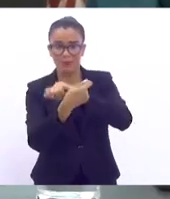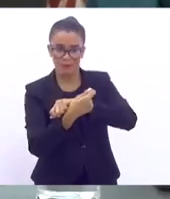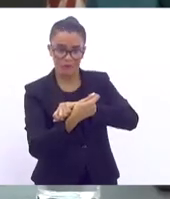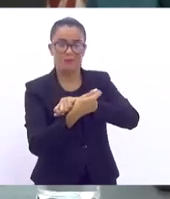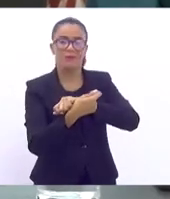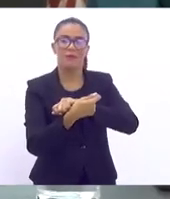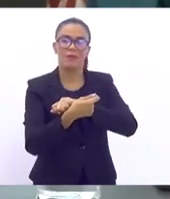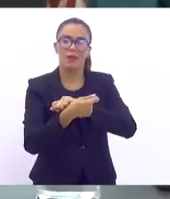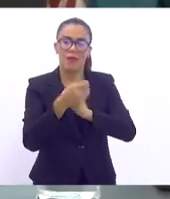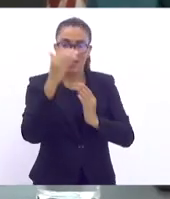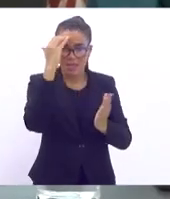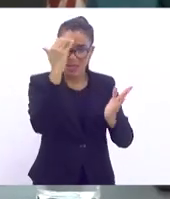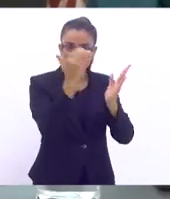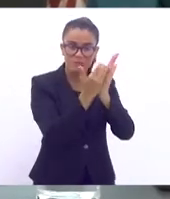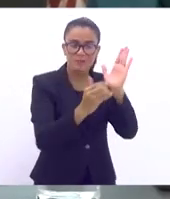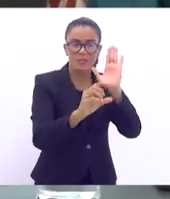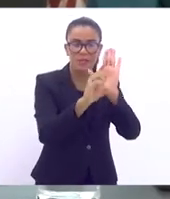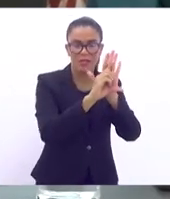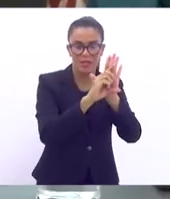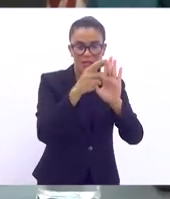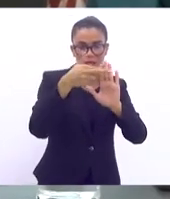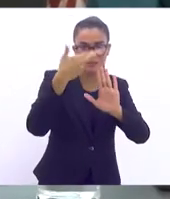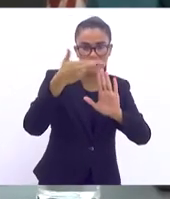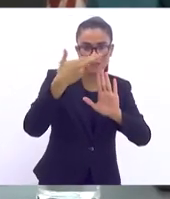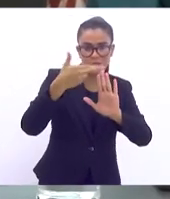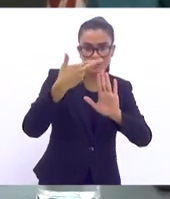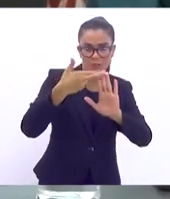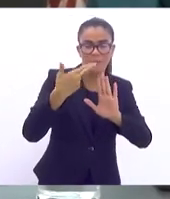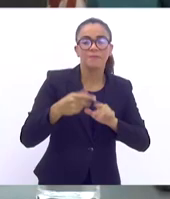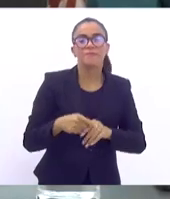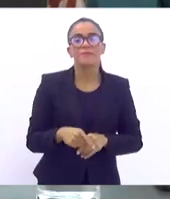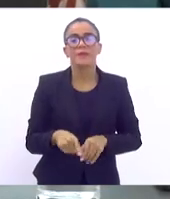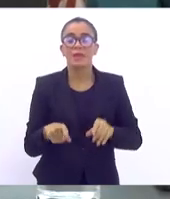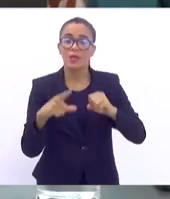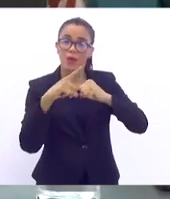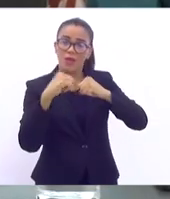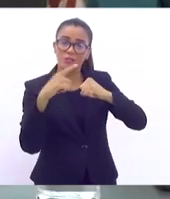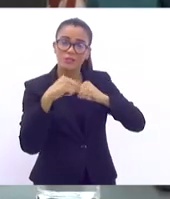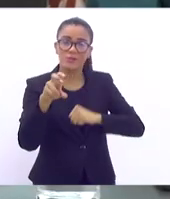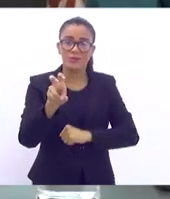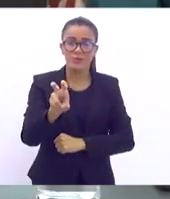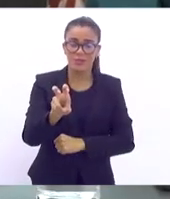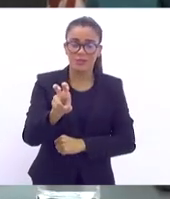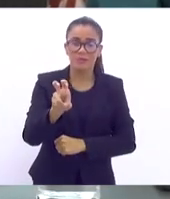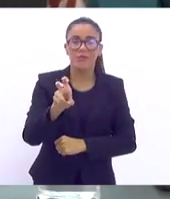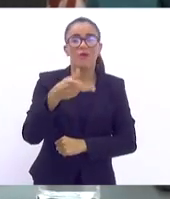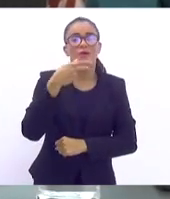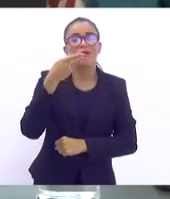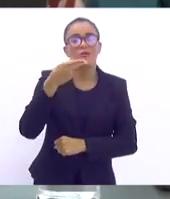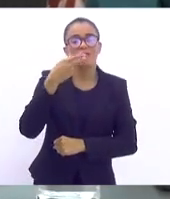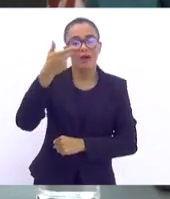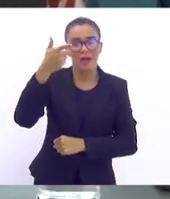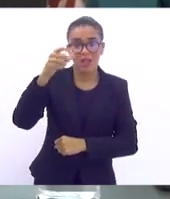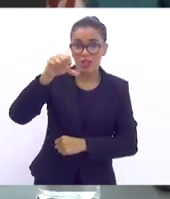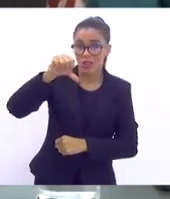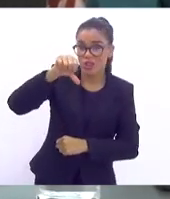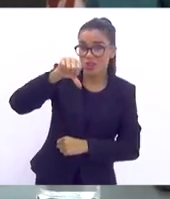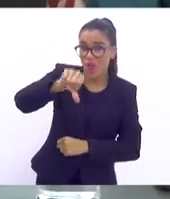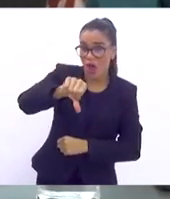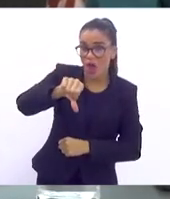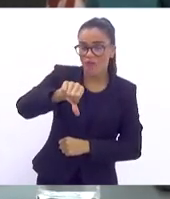estabelecido nessa resolução e o artigo 5º revoga 9